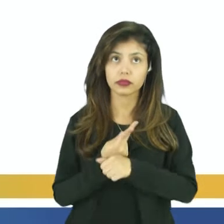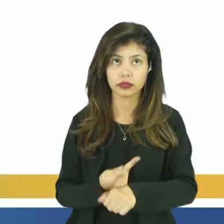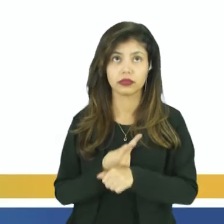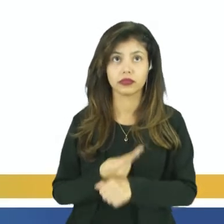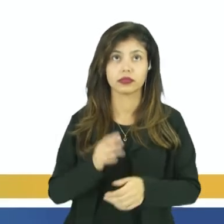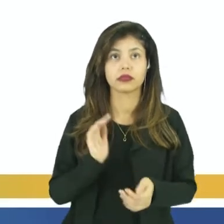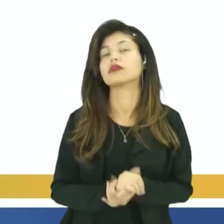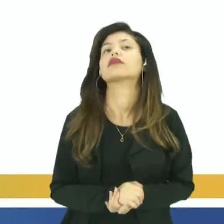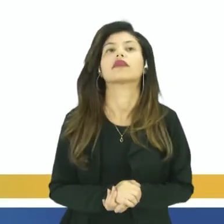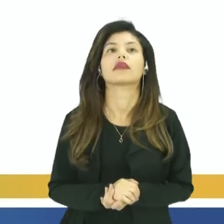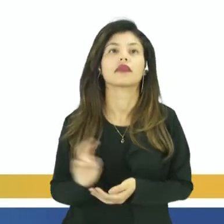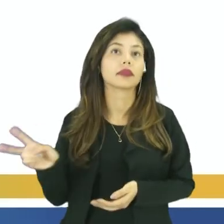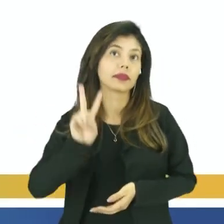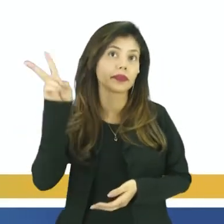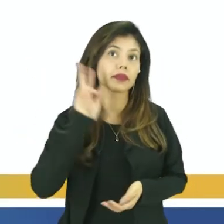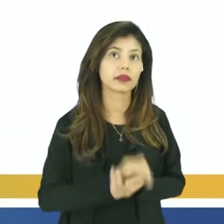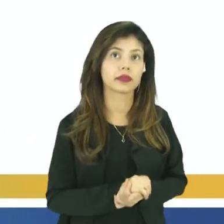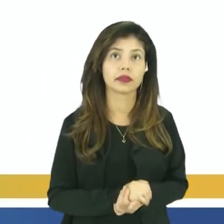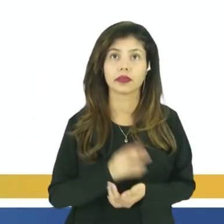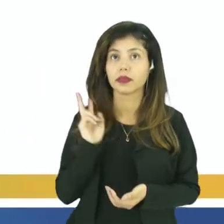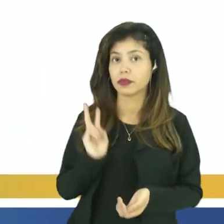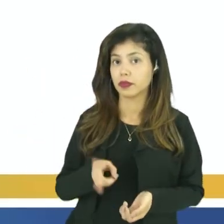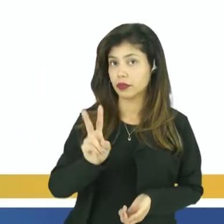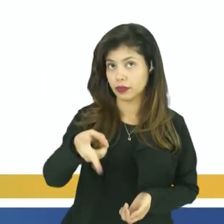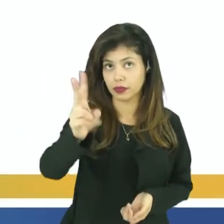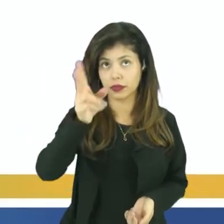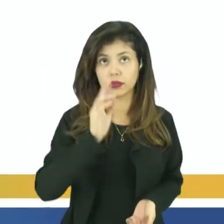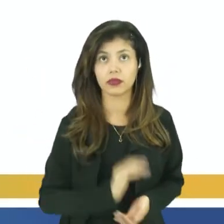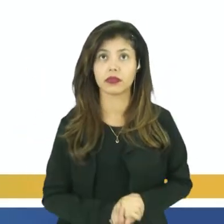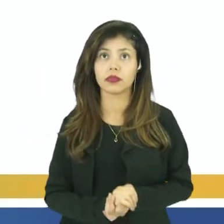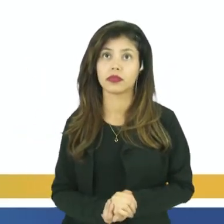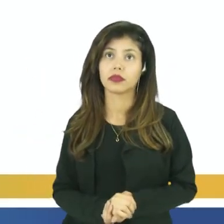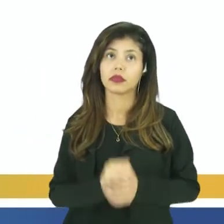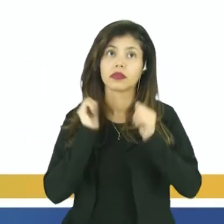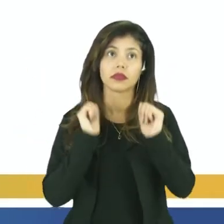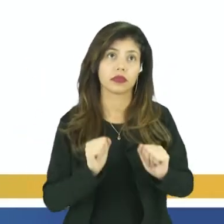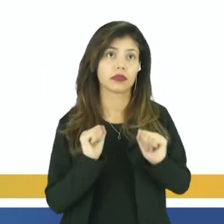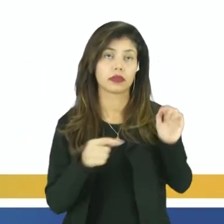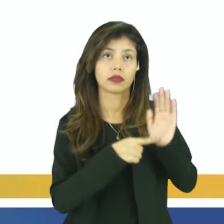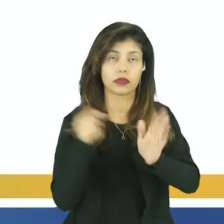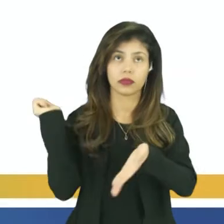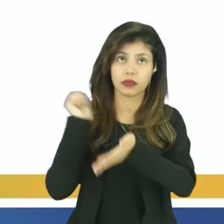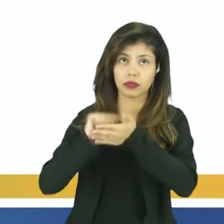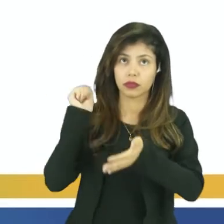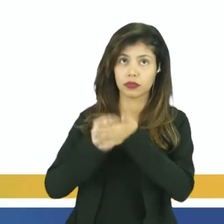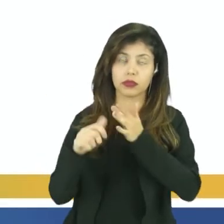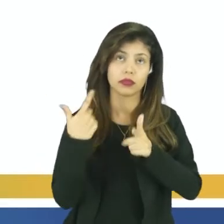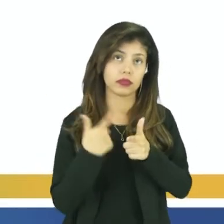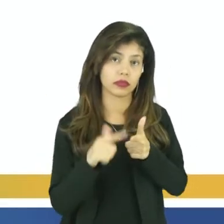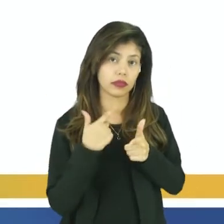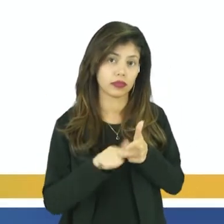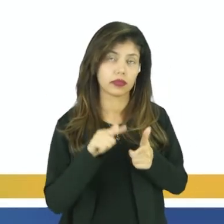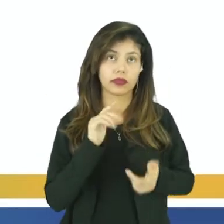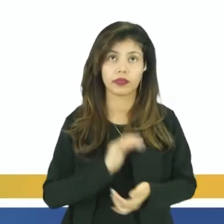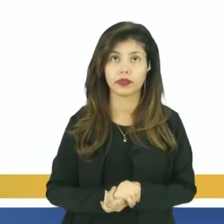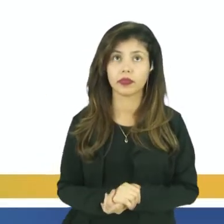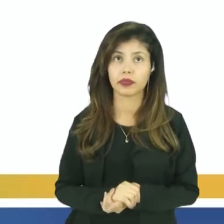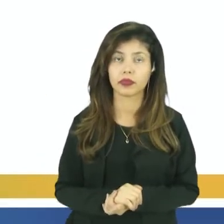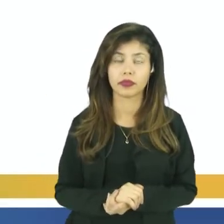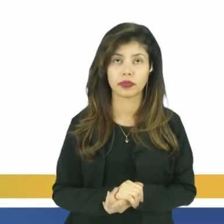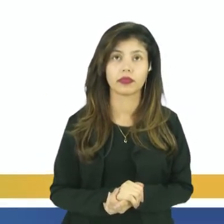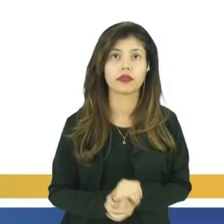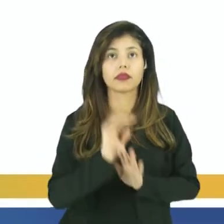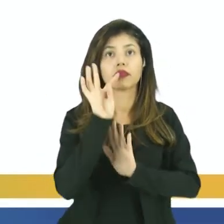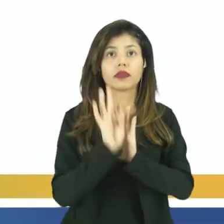uma pesquisa. Esses valores absolutos, ou frequência absoluta, podem estar descritas na